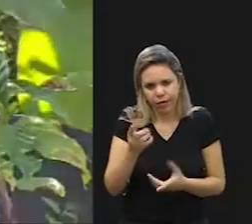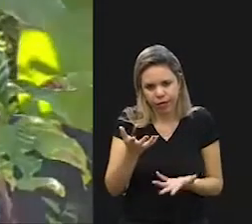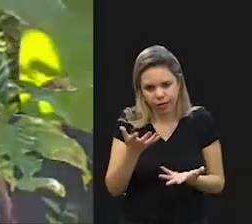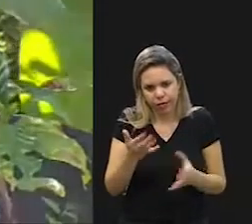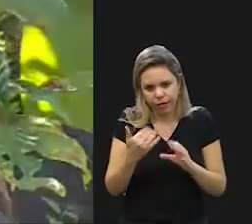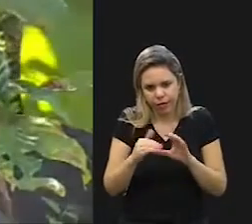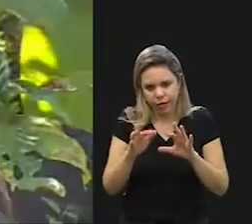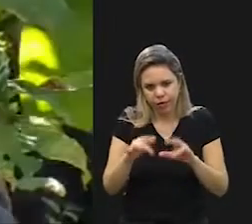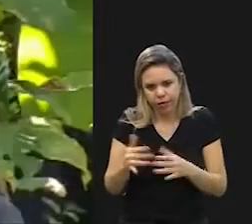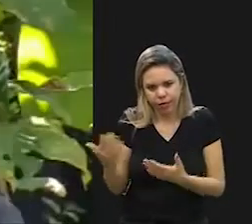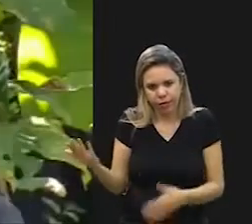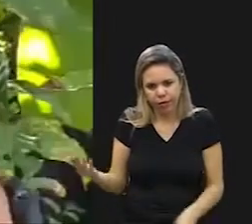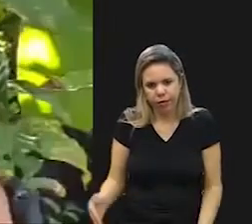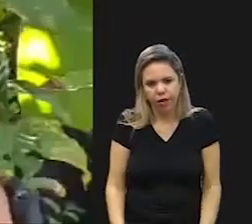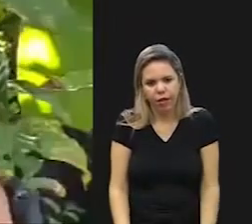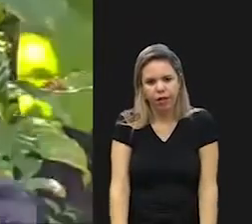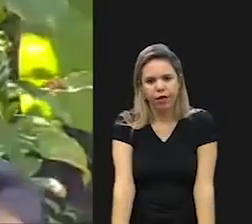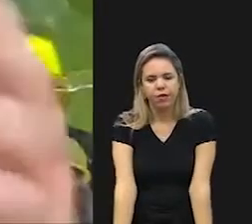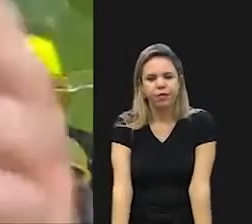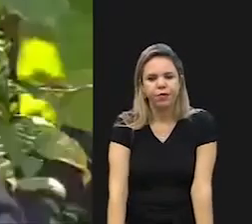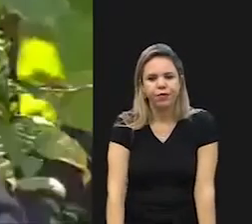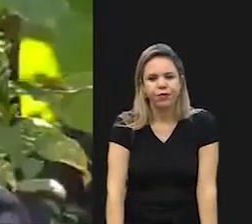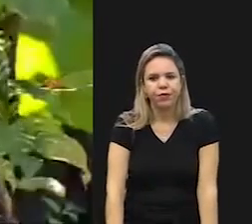quiserem, meu e-mail é